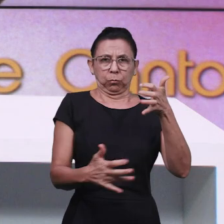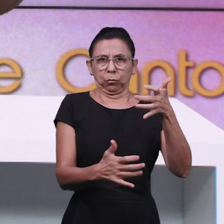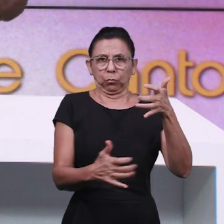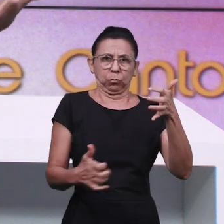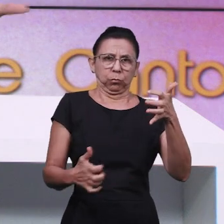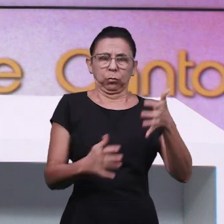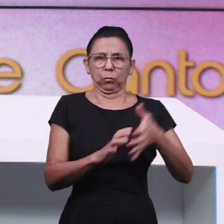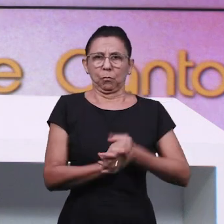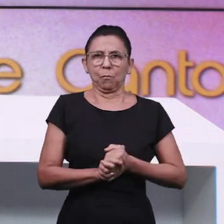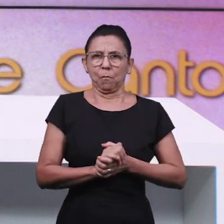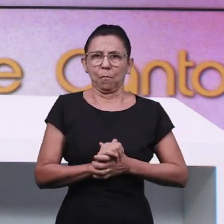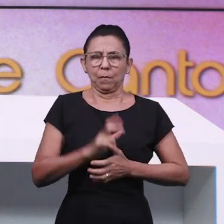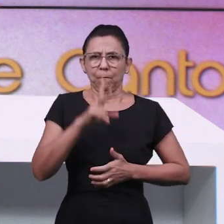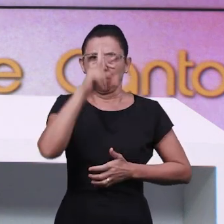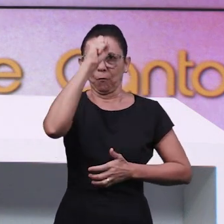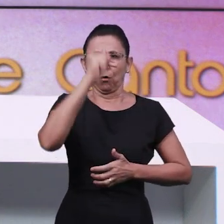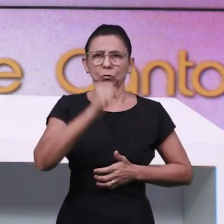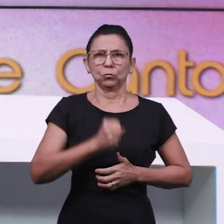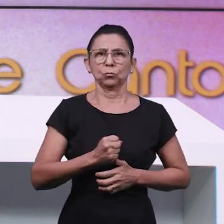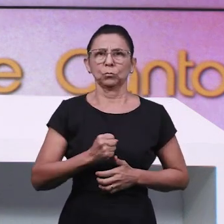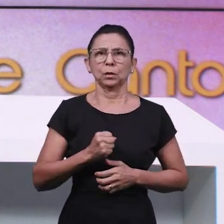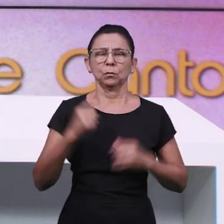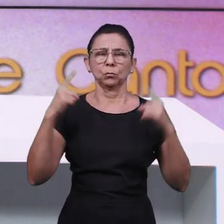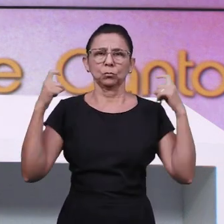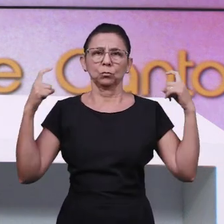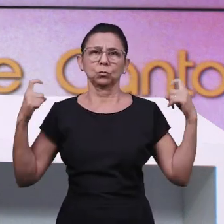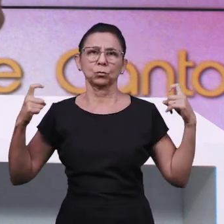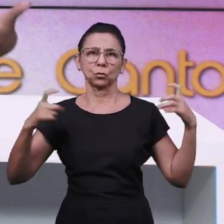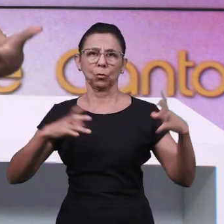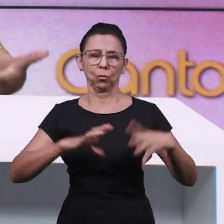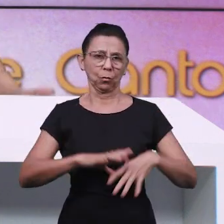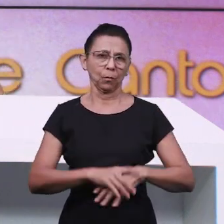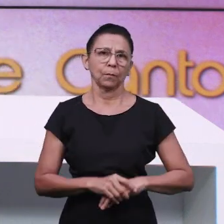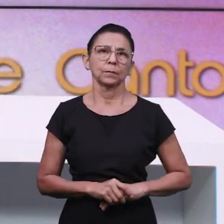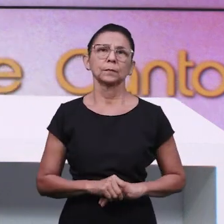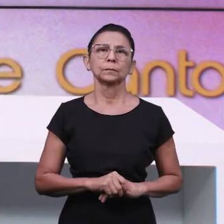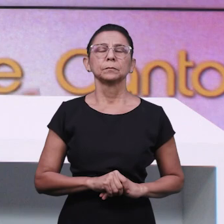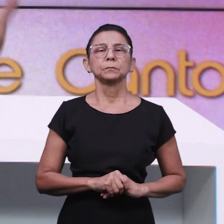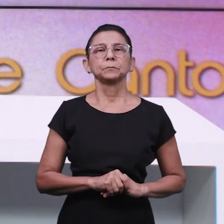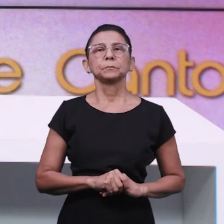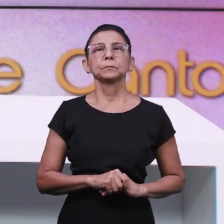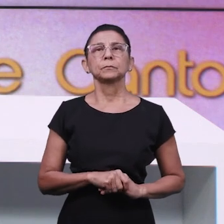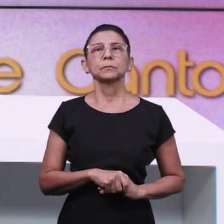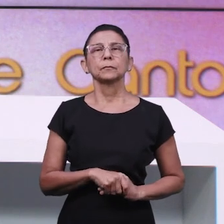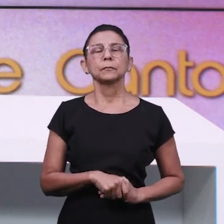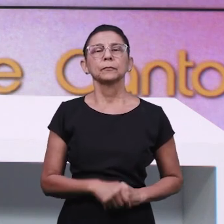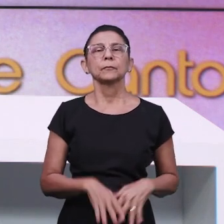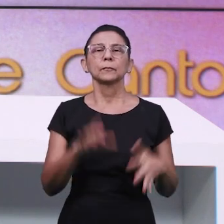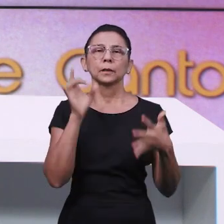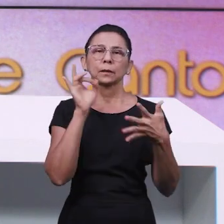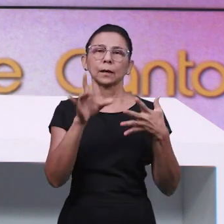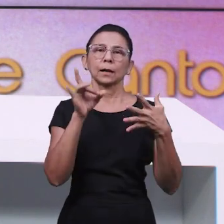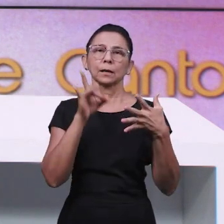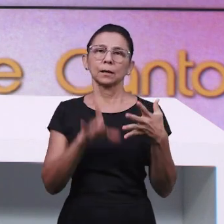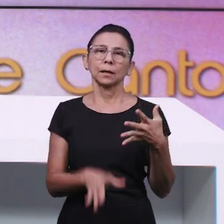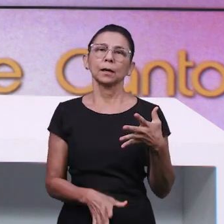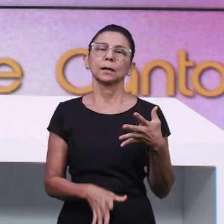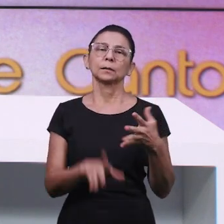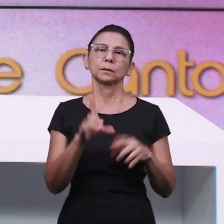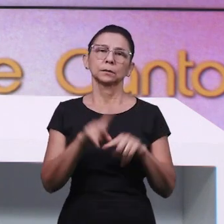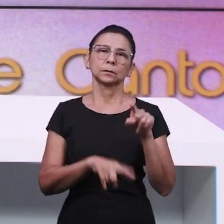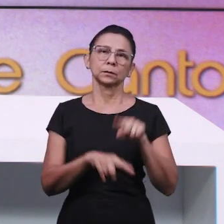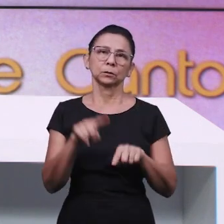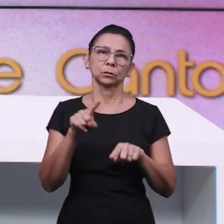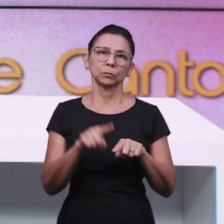mais potente, mais imponente, vai ter um alcance maior para os graves. Cada instrumento tem a